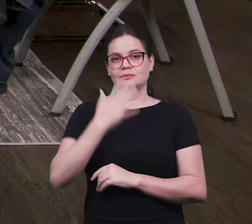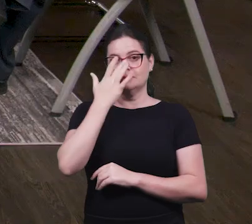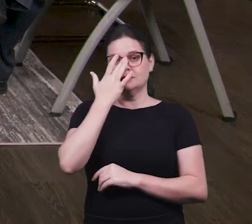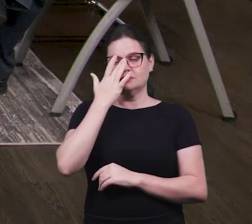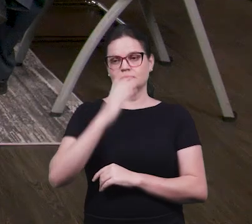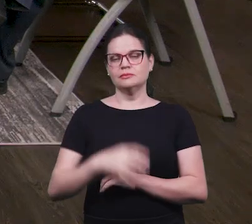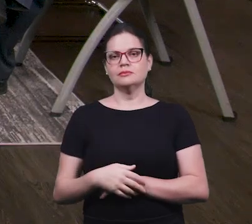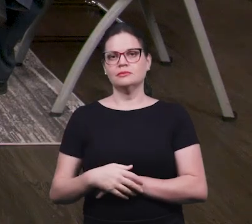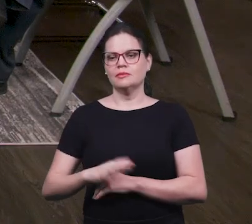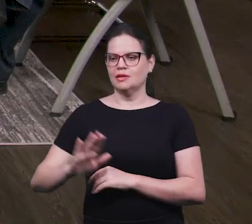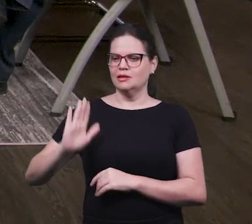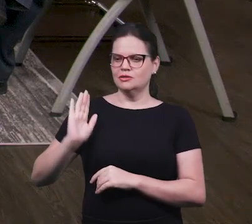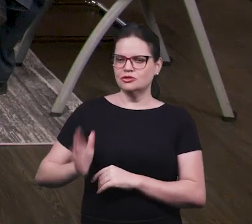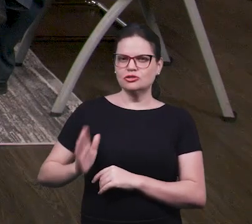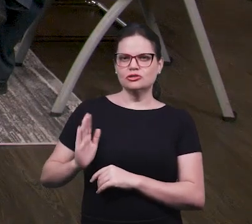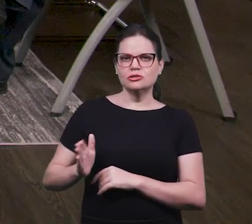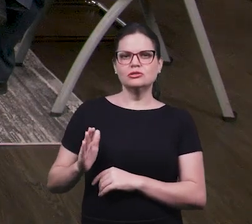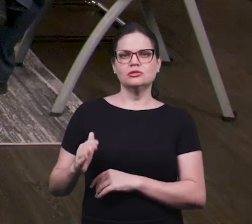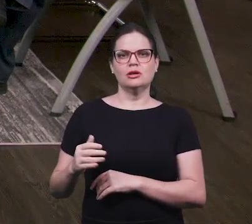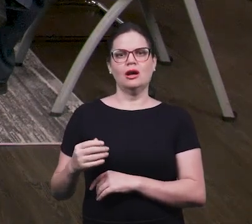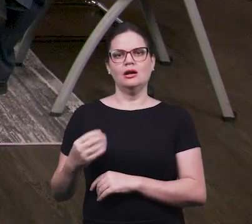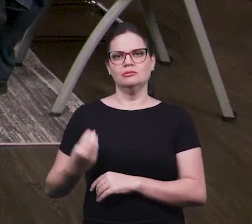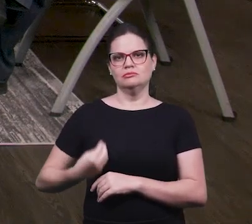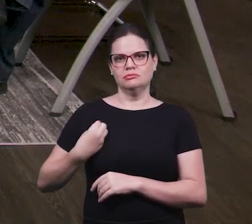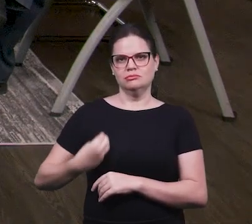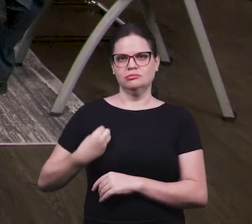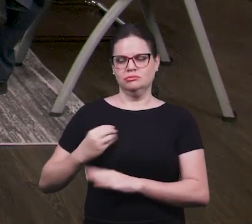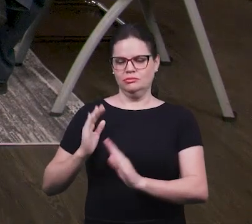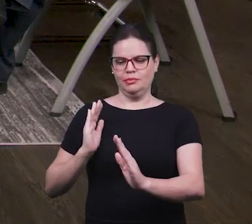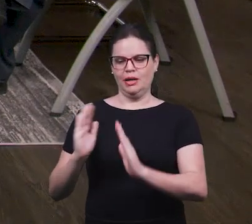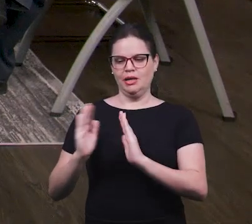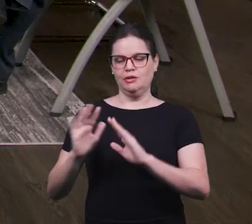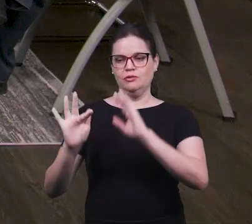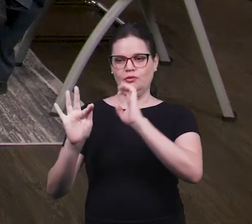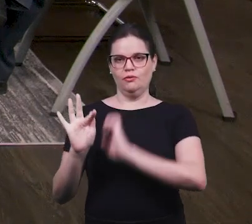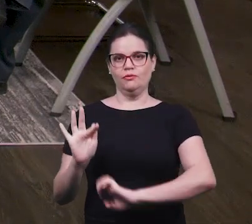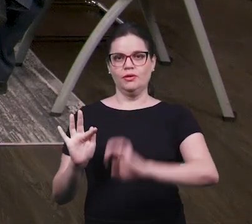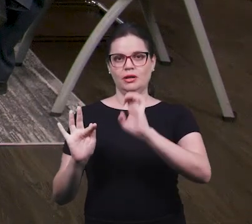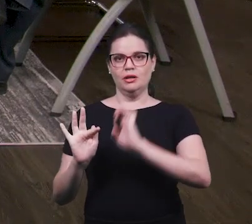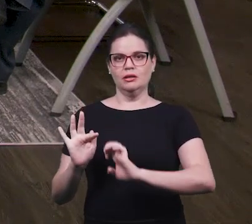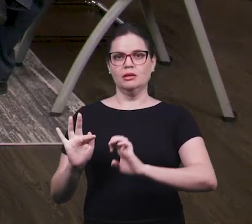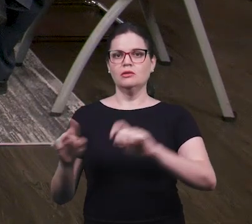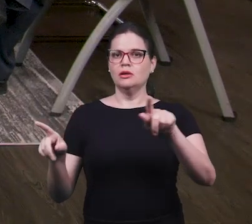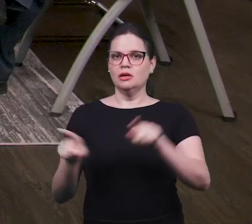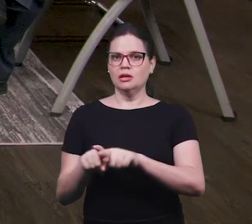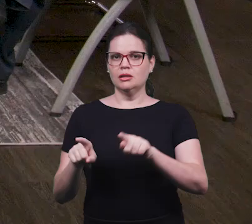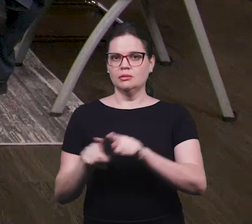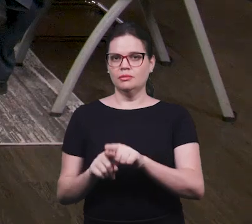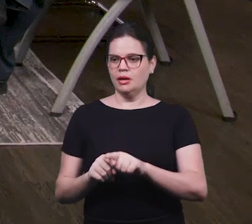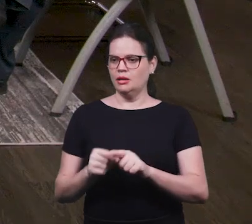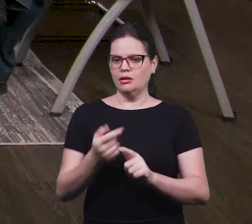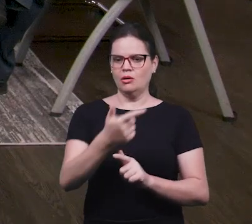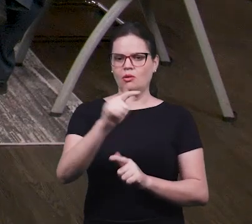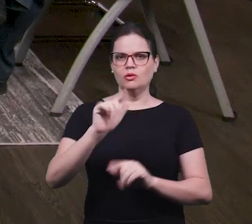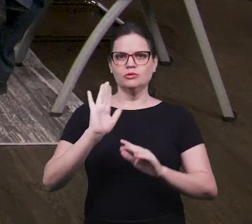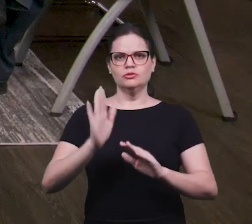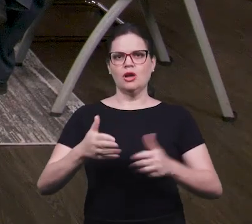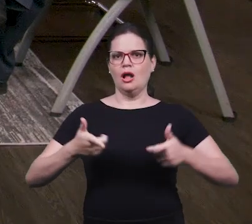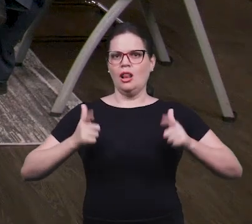não, mas eles já estão na igreja de Filadélfia, como outros já estão na igreja